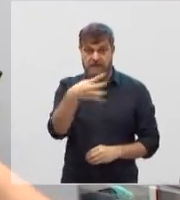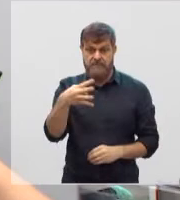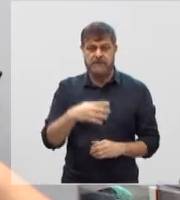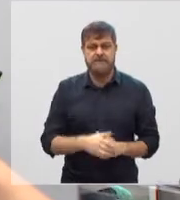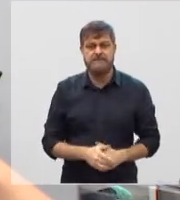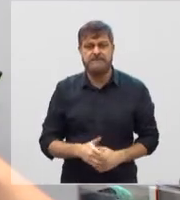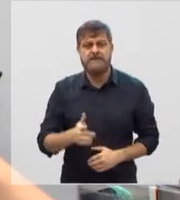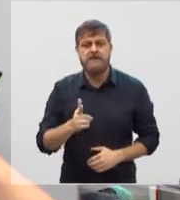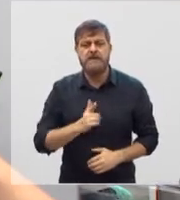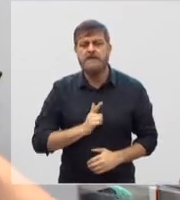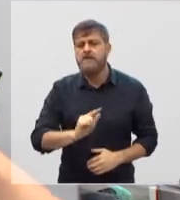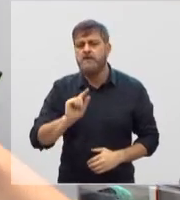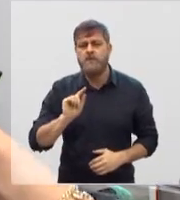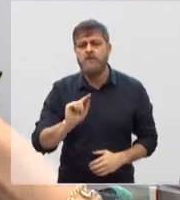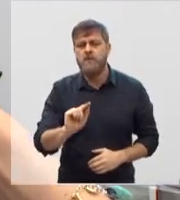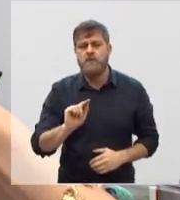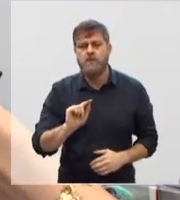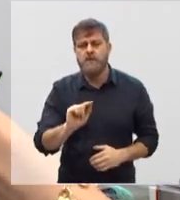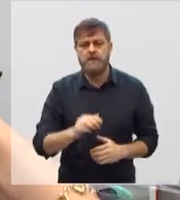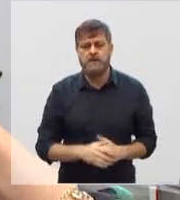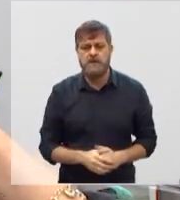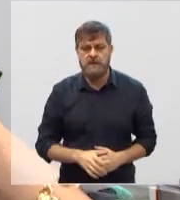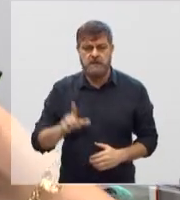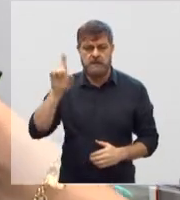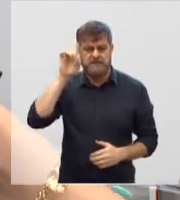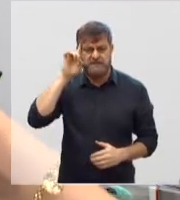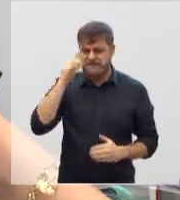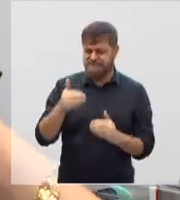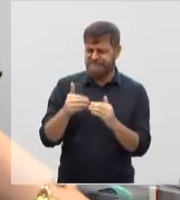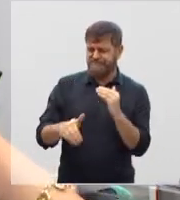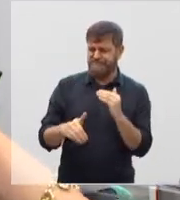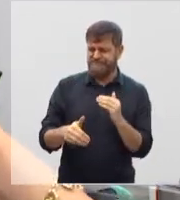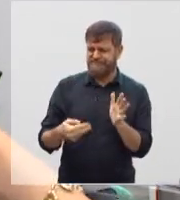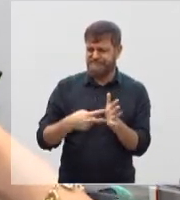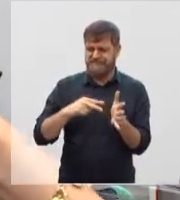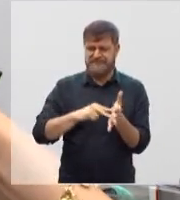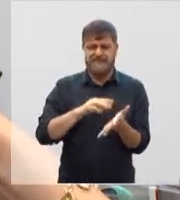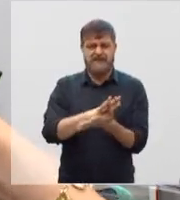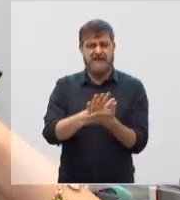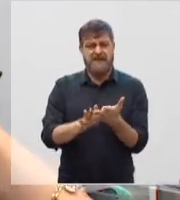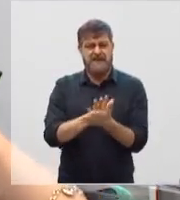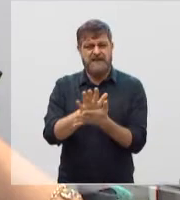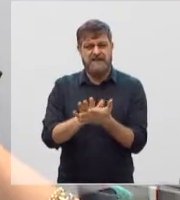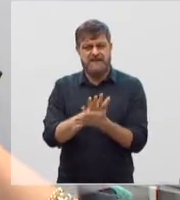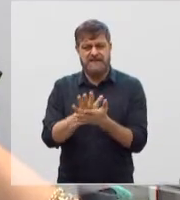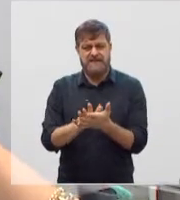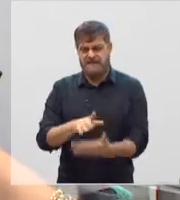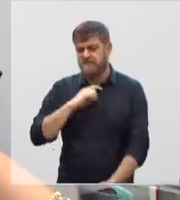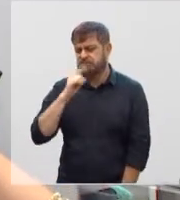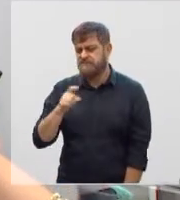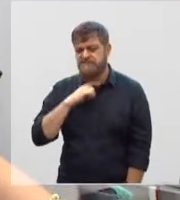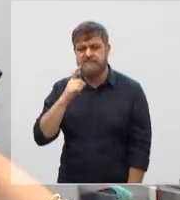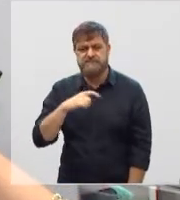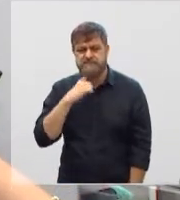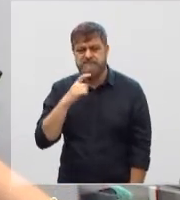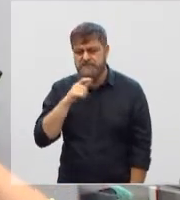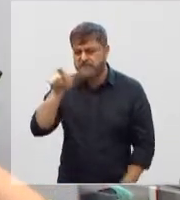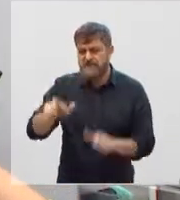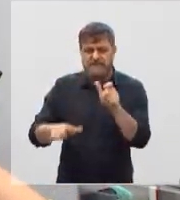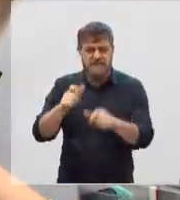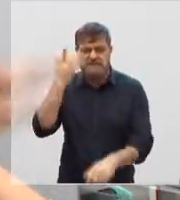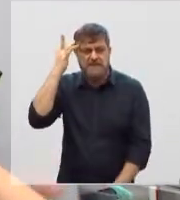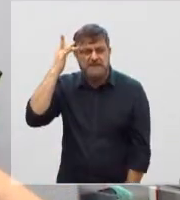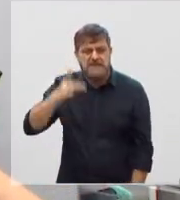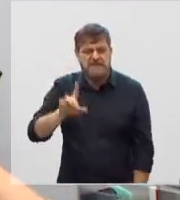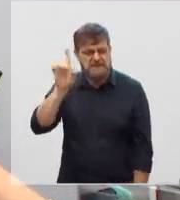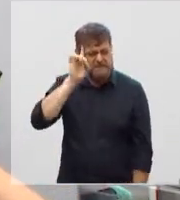de eventos, tem dia ali que não simboliza nada, ninguém nunca fez nada, ninguém